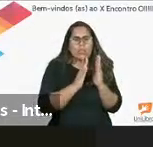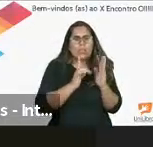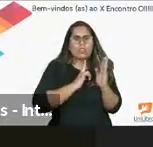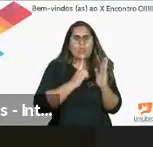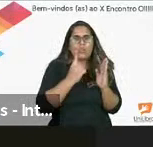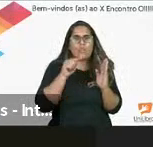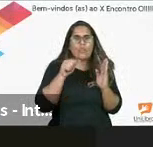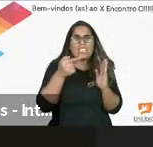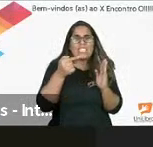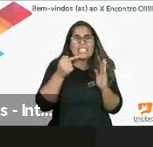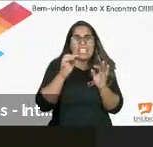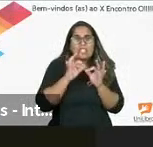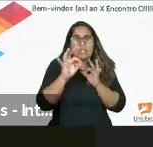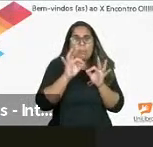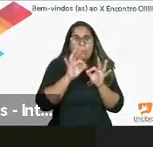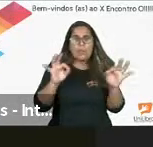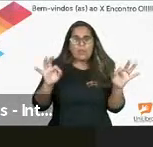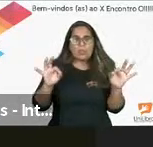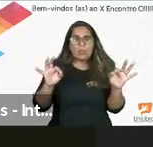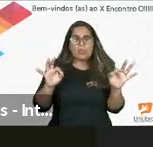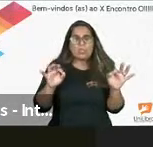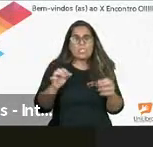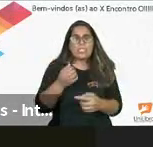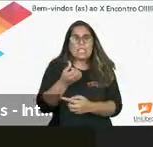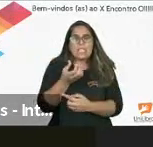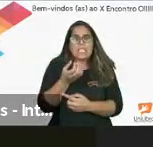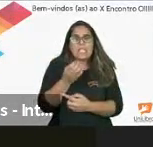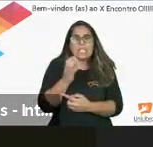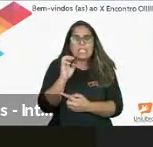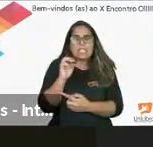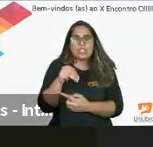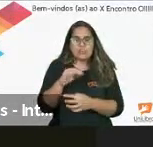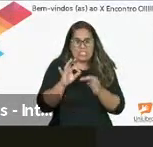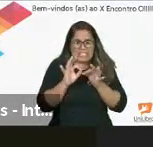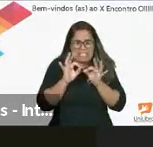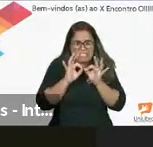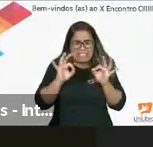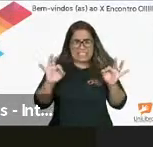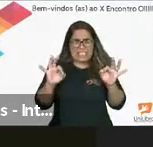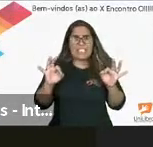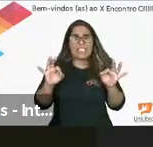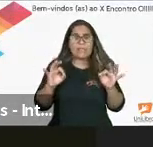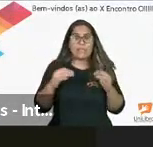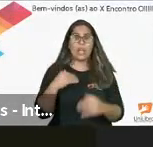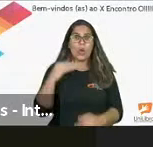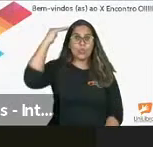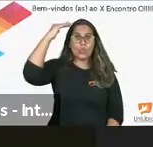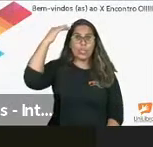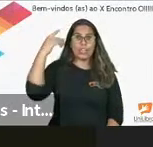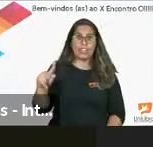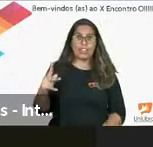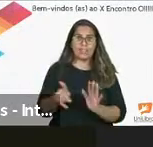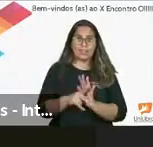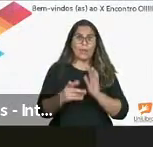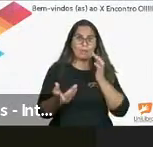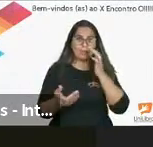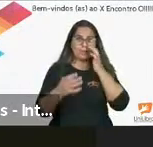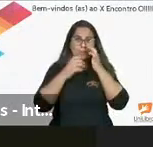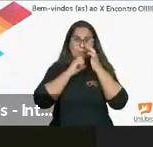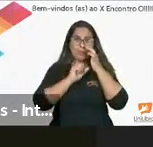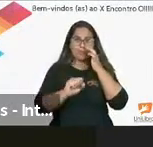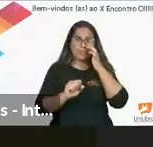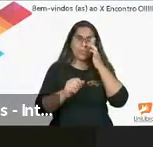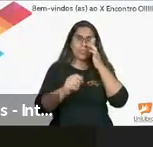1,7 metros de fundo por 60 centímetros. E ele tinha essa altura. E as pessoas